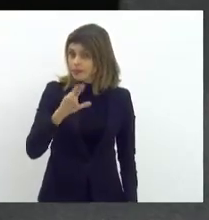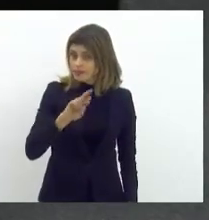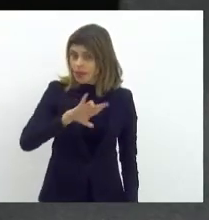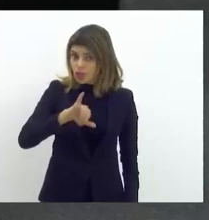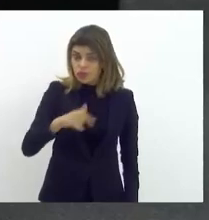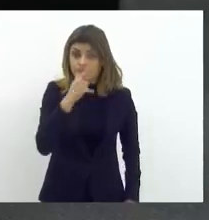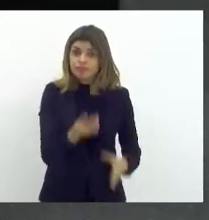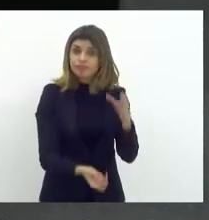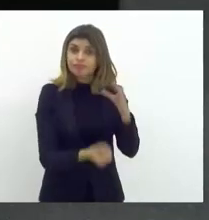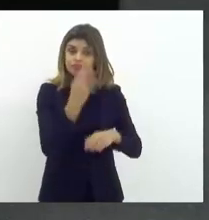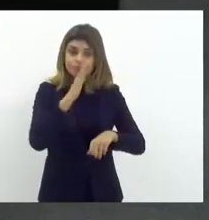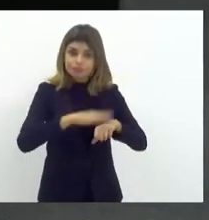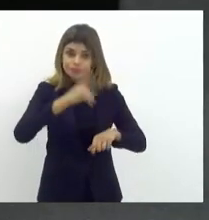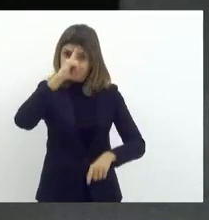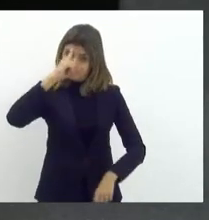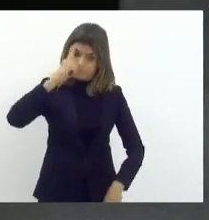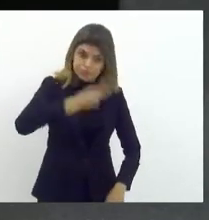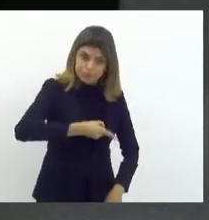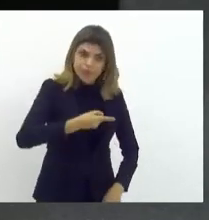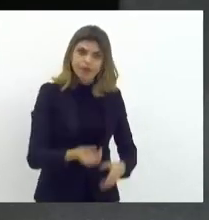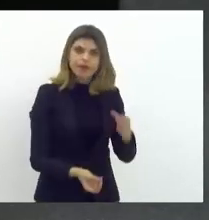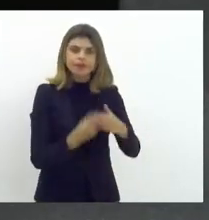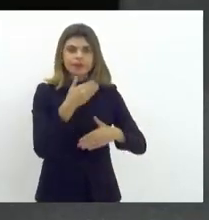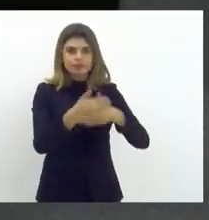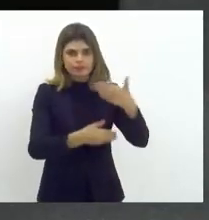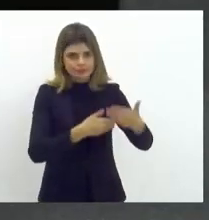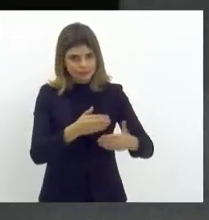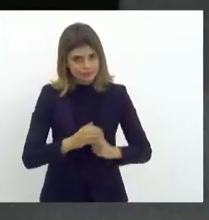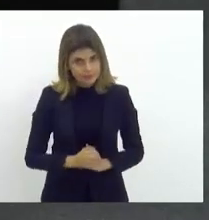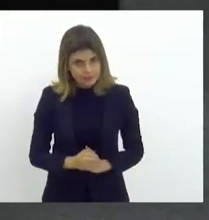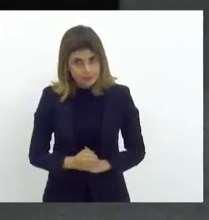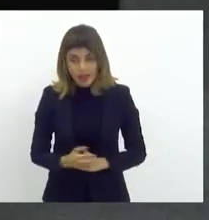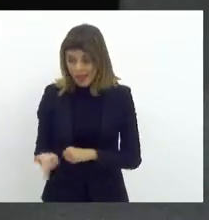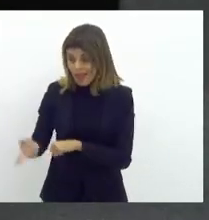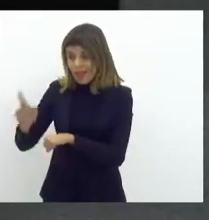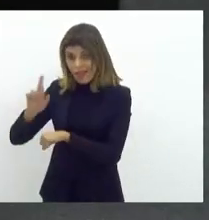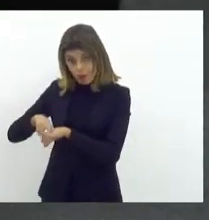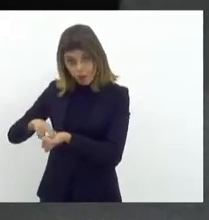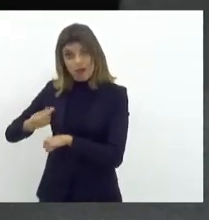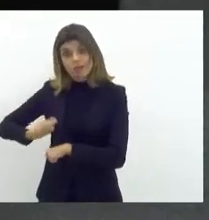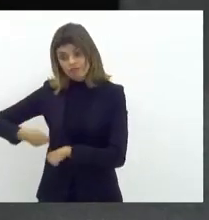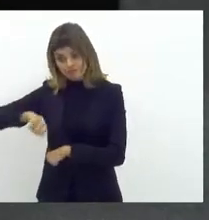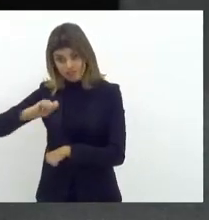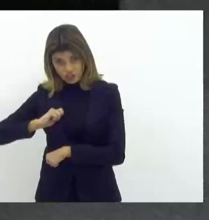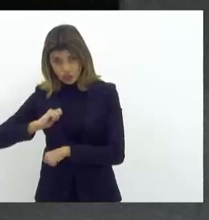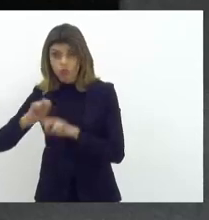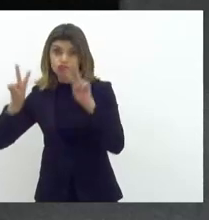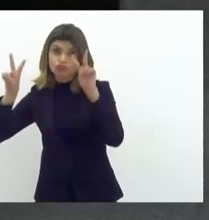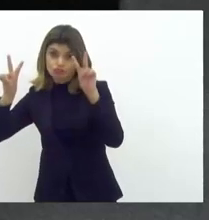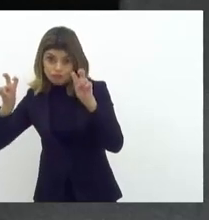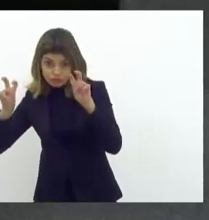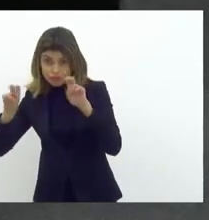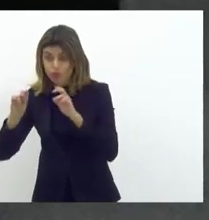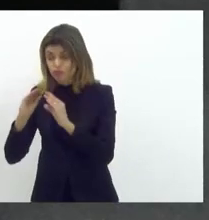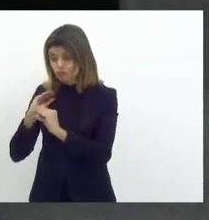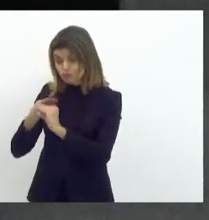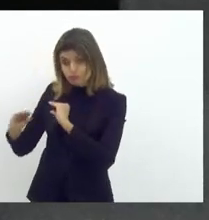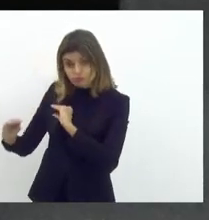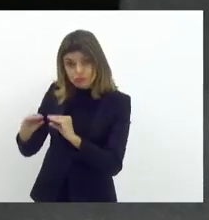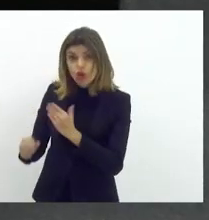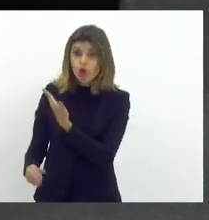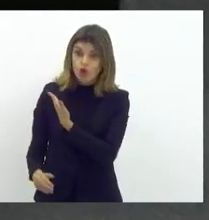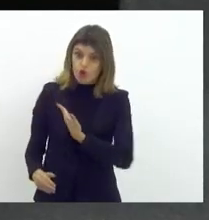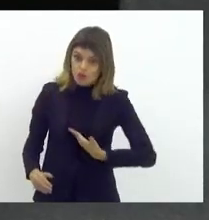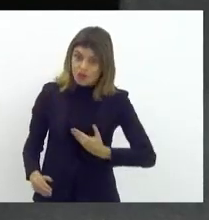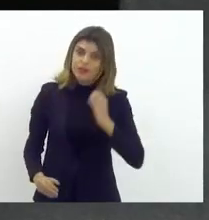construído e foi determinado Esse regime de recuperação fiscal ele já existia quando o